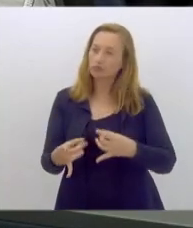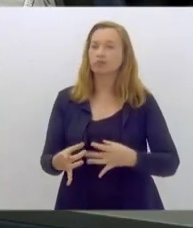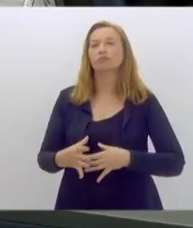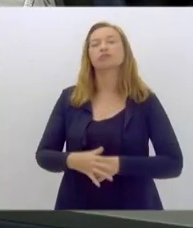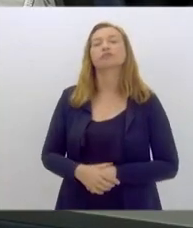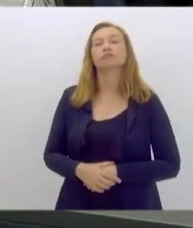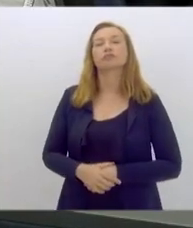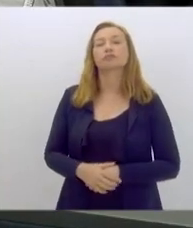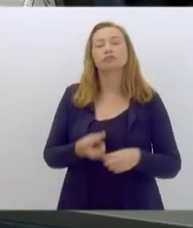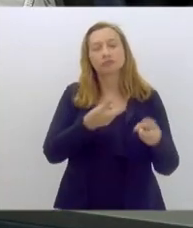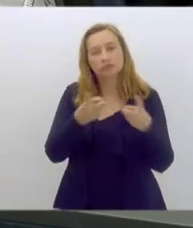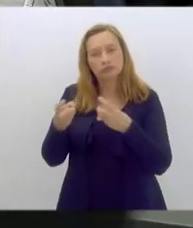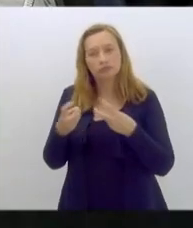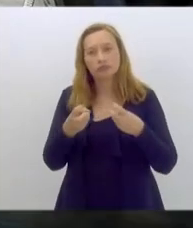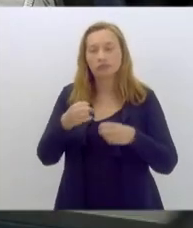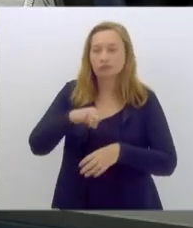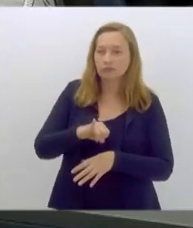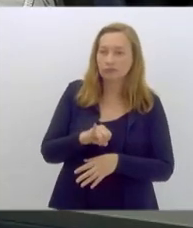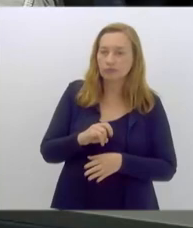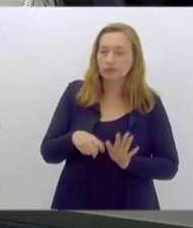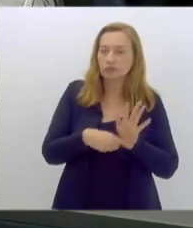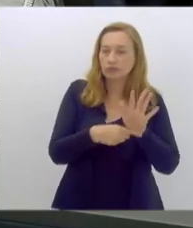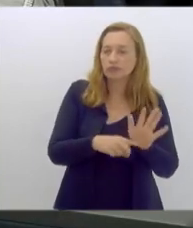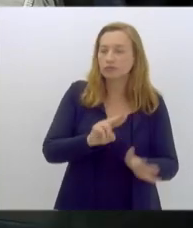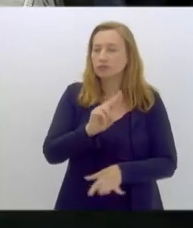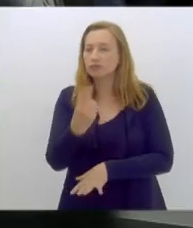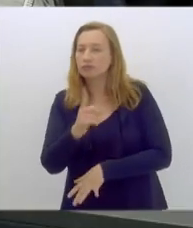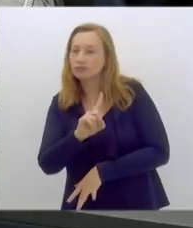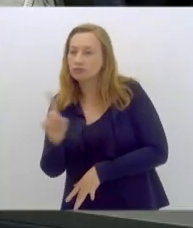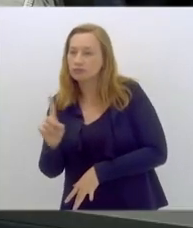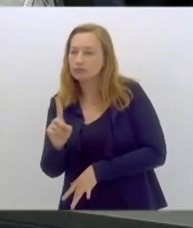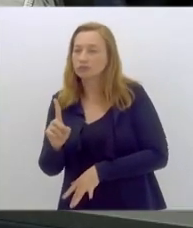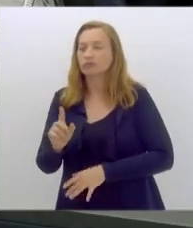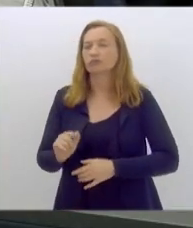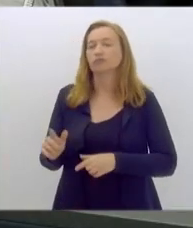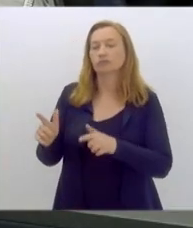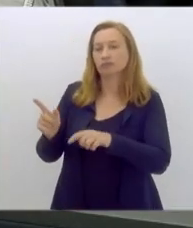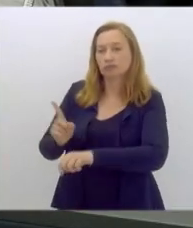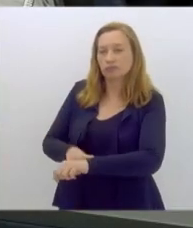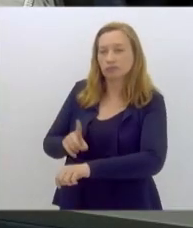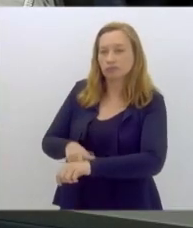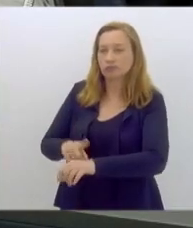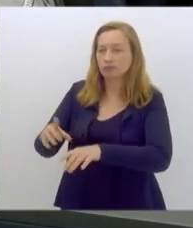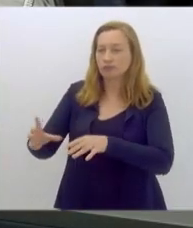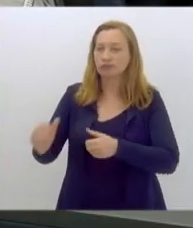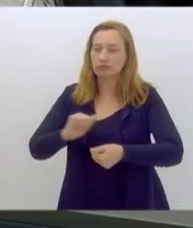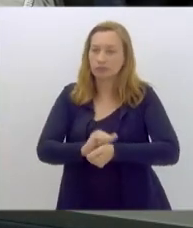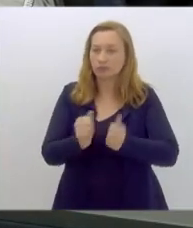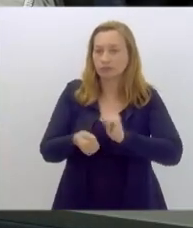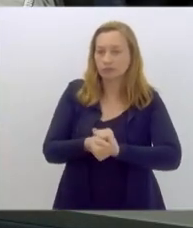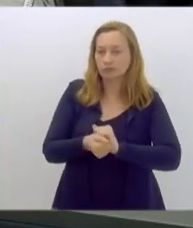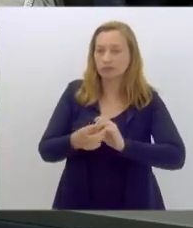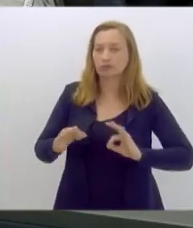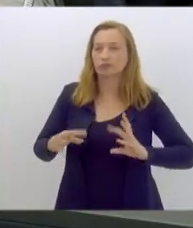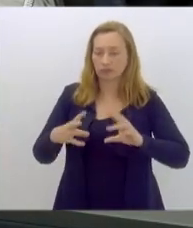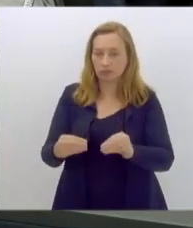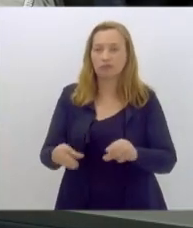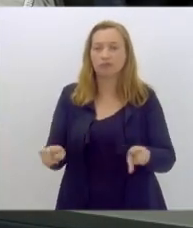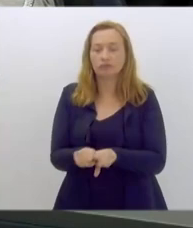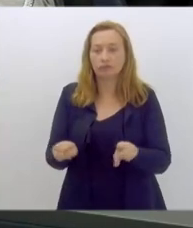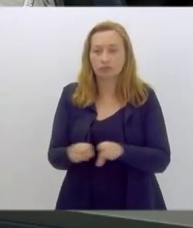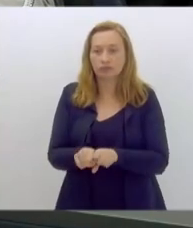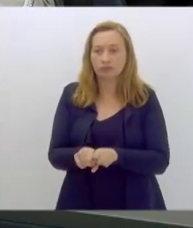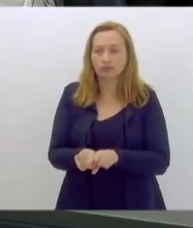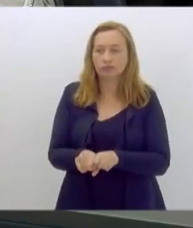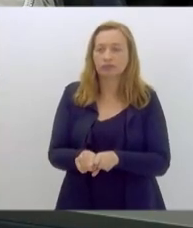gente identifica se ela contribui ou não para os índices constitucionais e adeco essas Fontes ver também em função